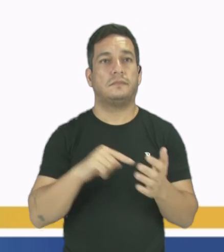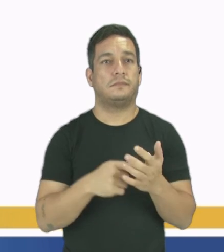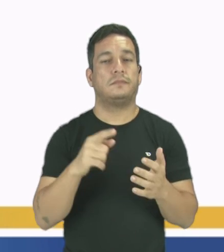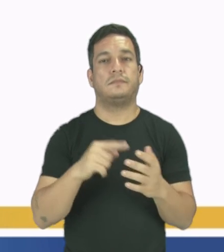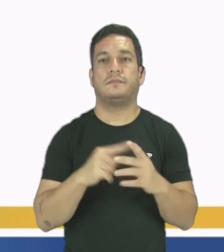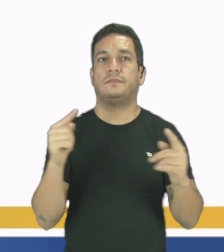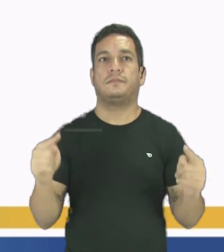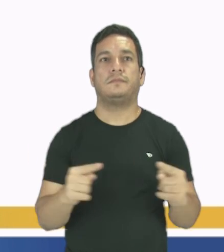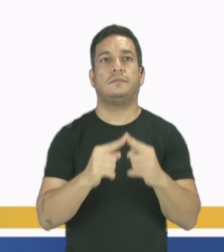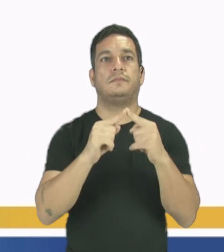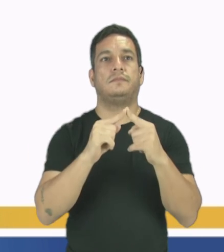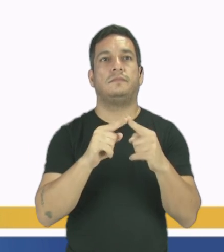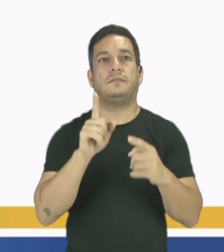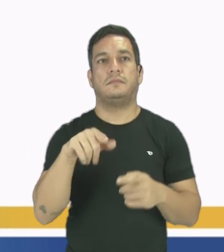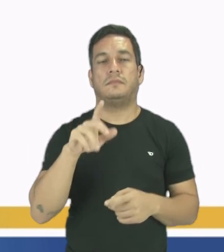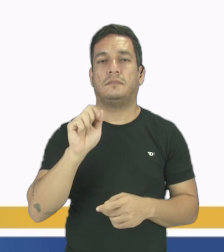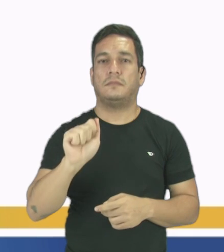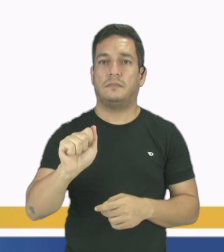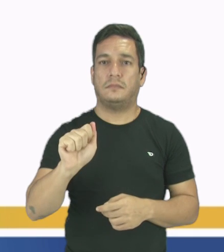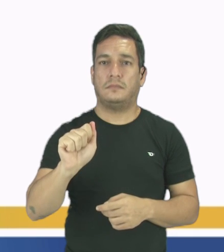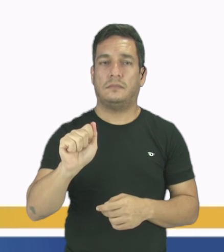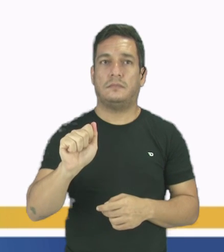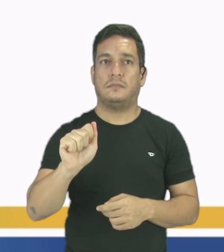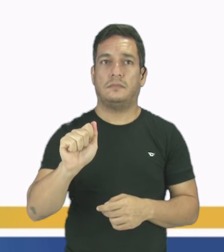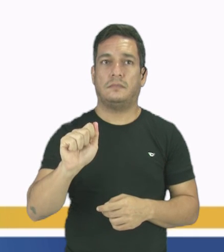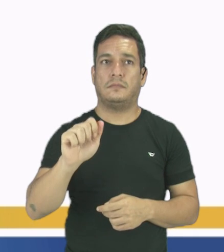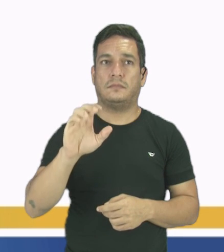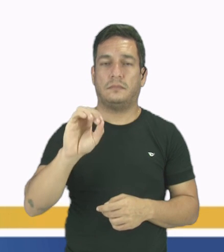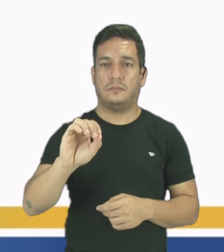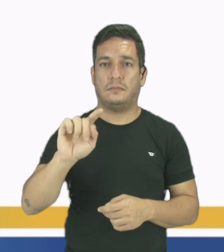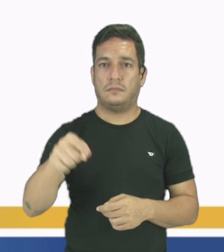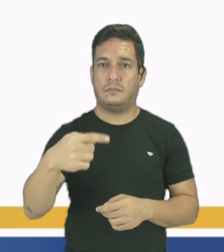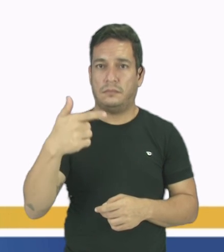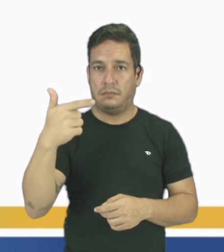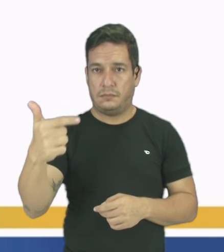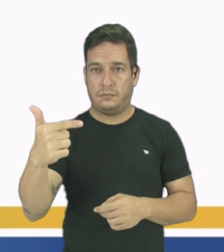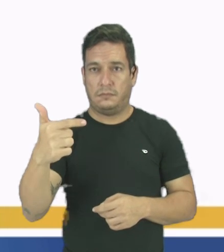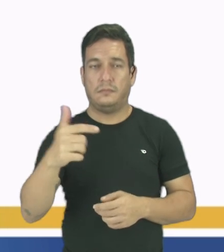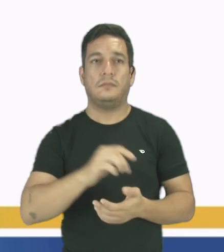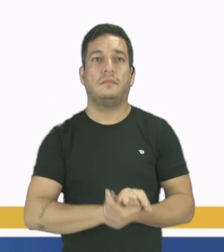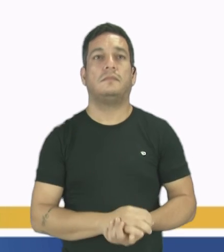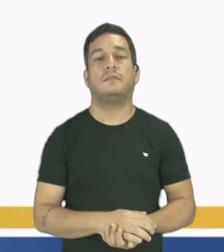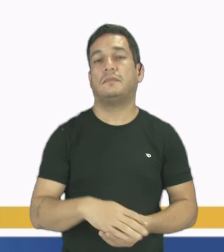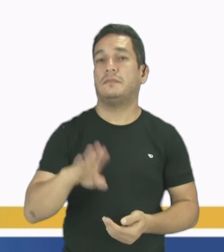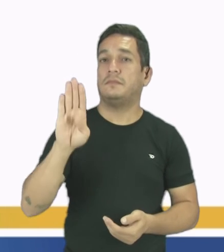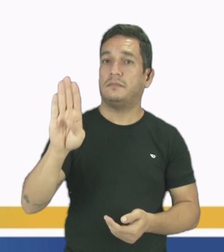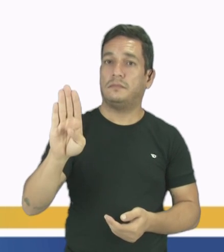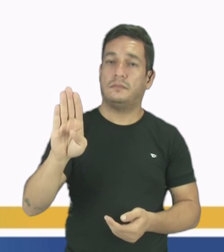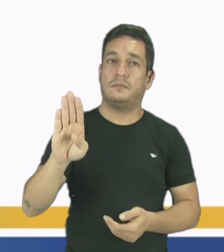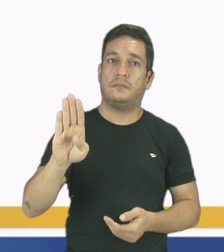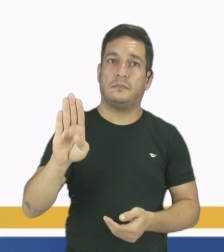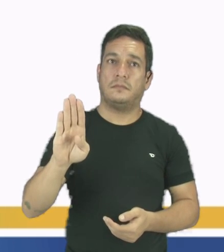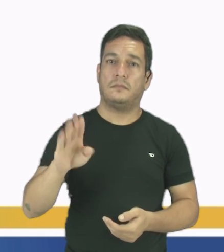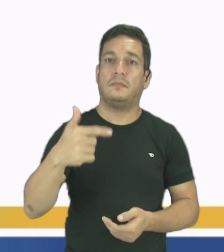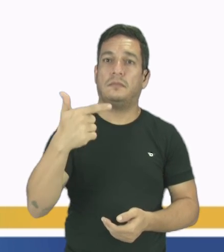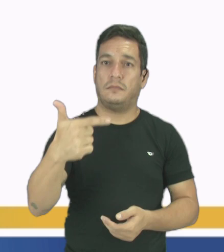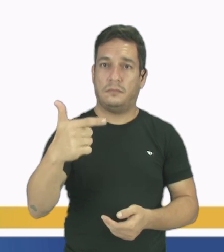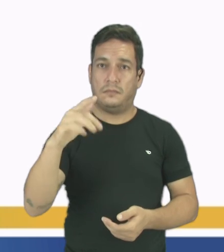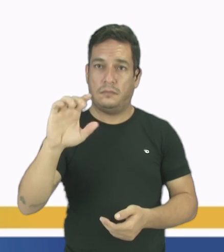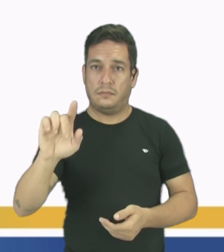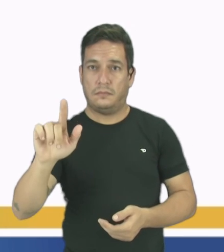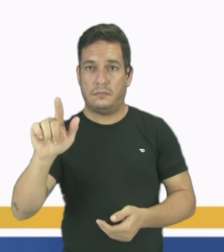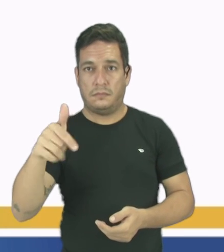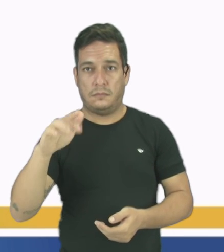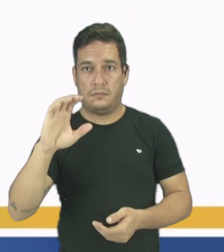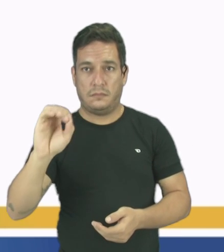pontos de intersecção serão: o ponto A tem o par ordenado 0 e 2, e o ponto B tem